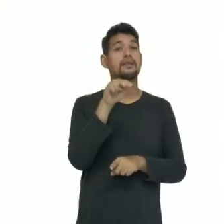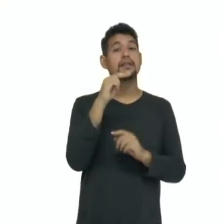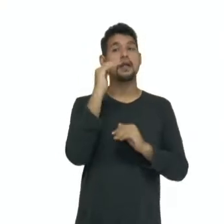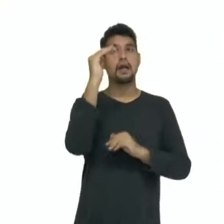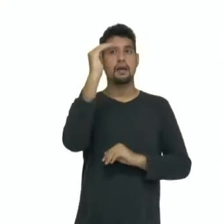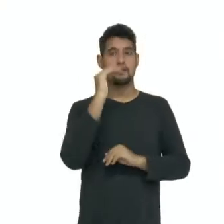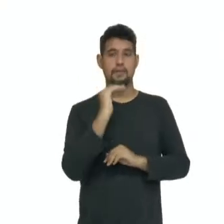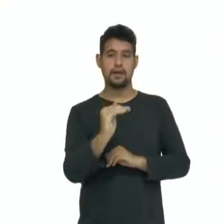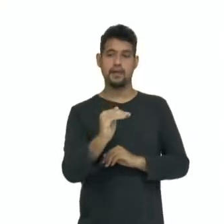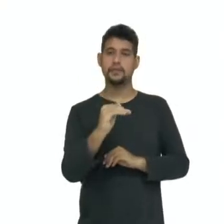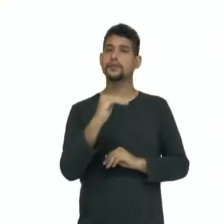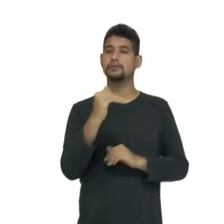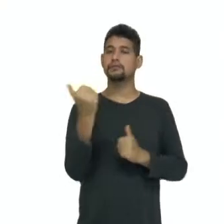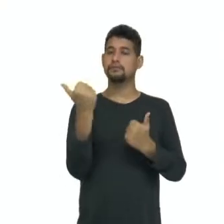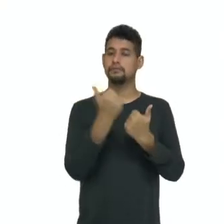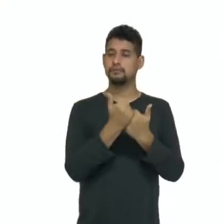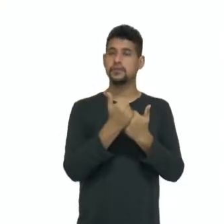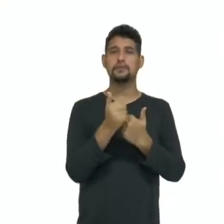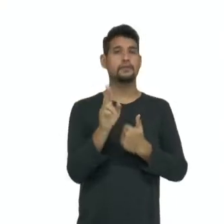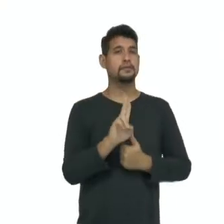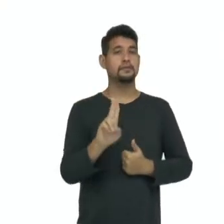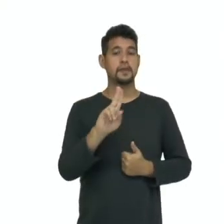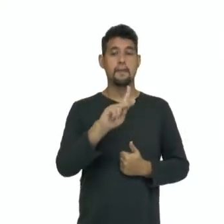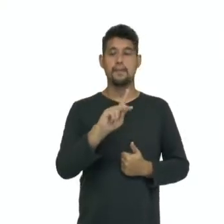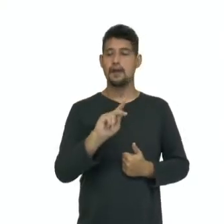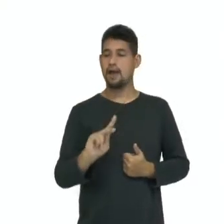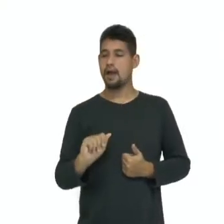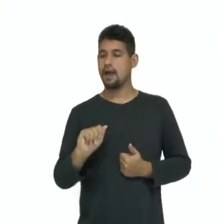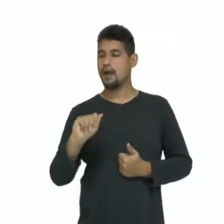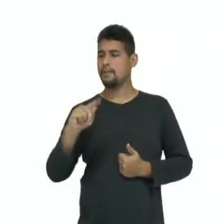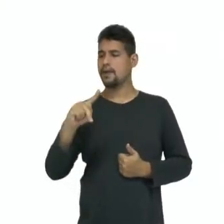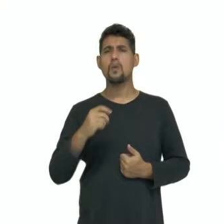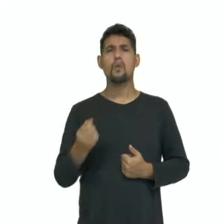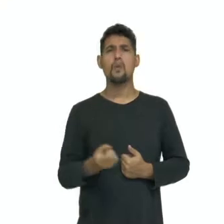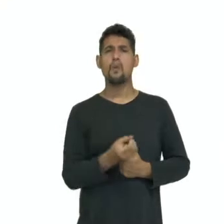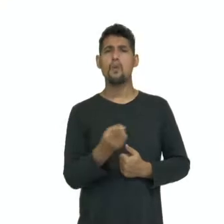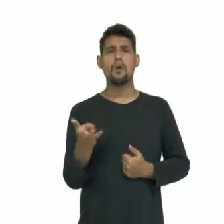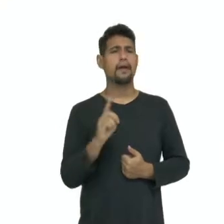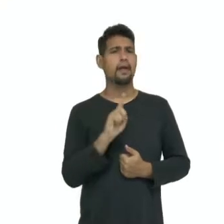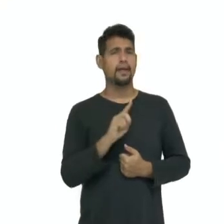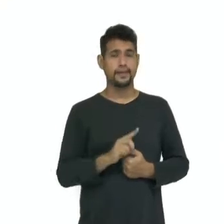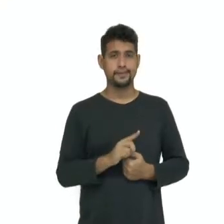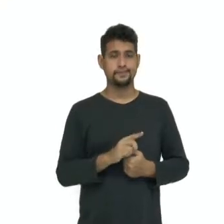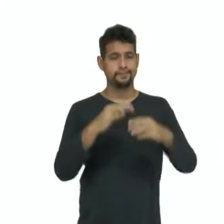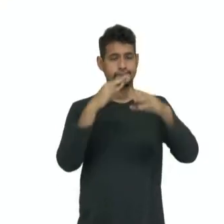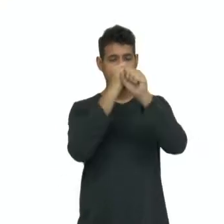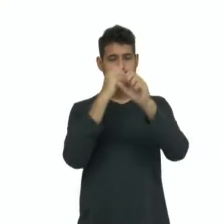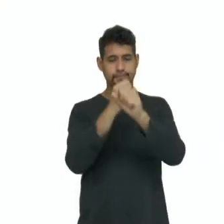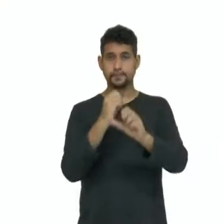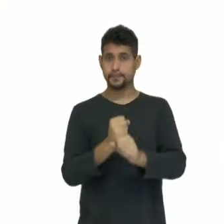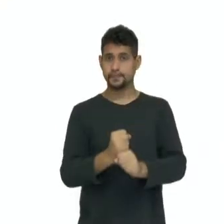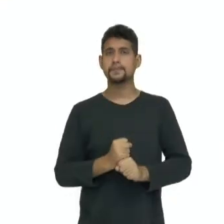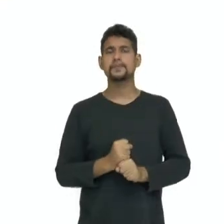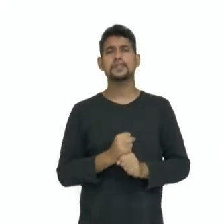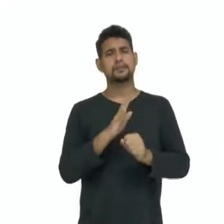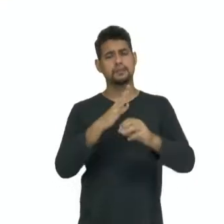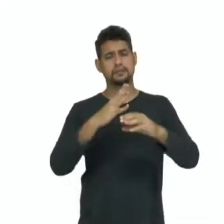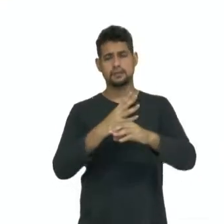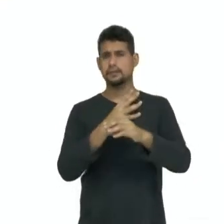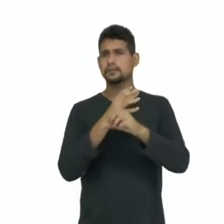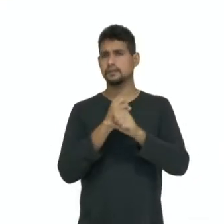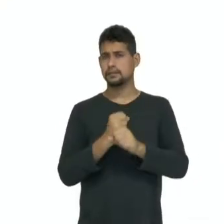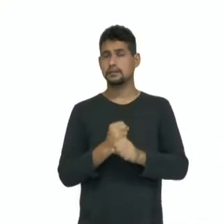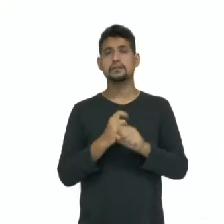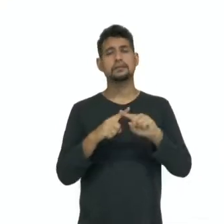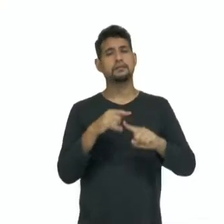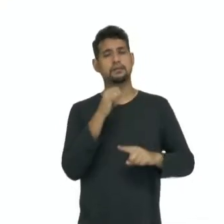embaixo, o P, aonde eu vou tomar eles de P a P. Quantas são as possibilidades desses agrupamentos? Que calculamos assim.